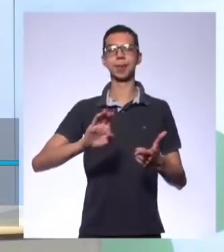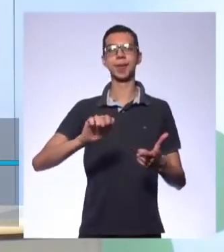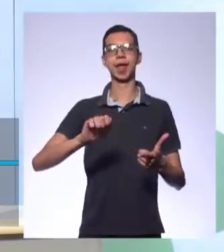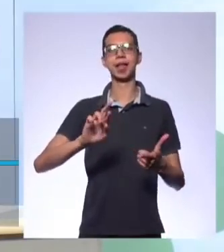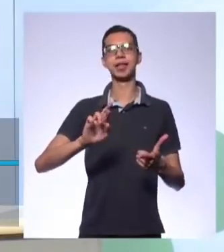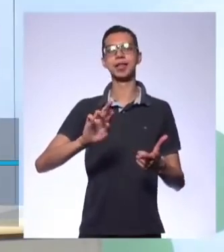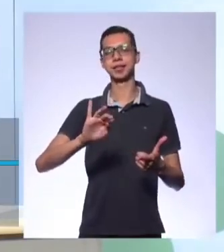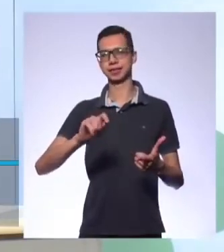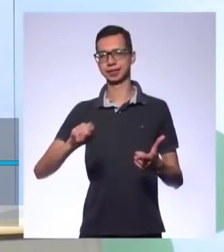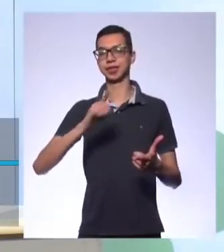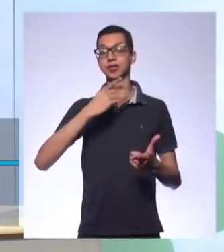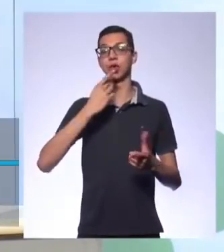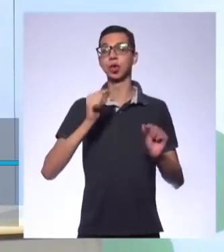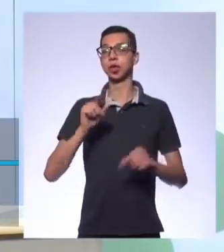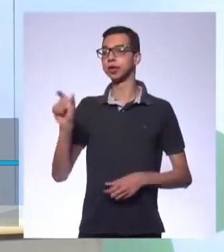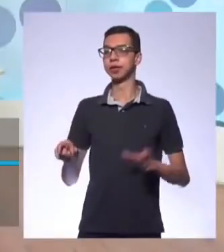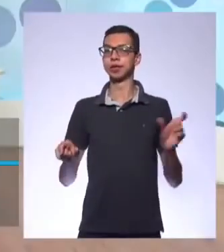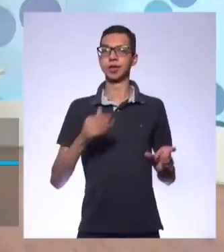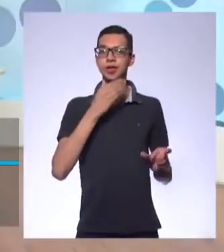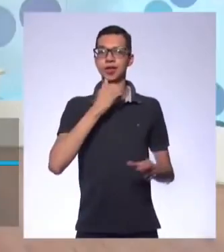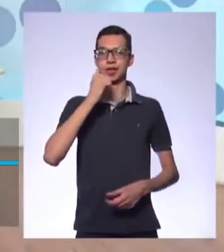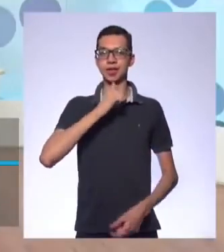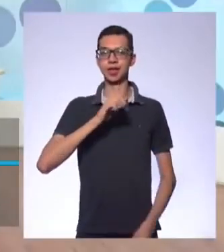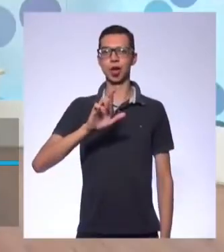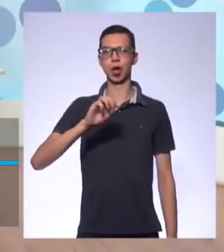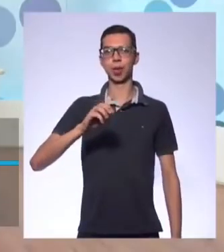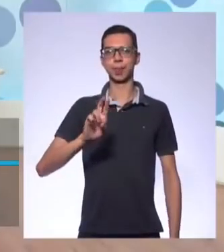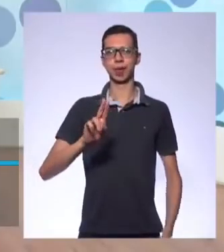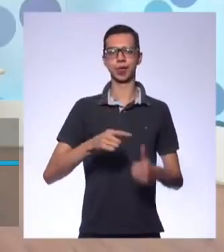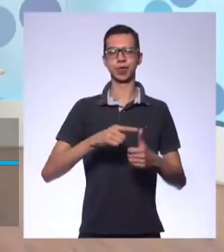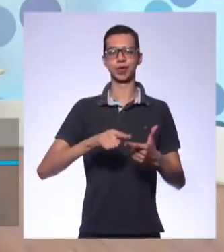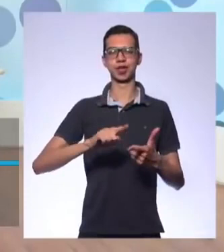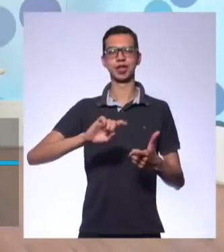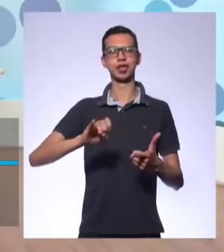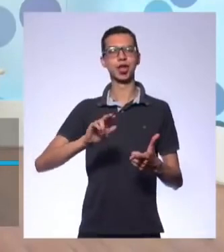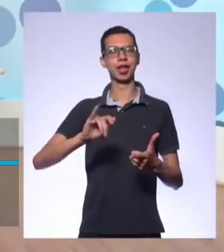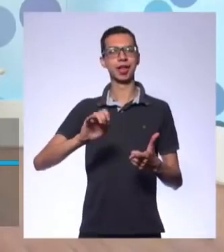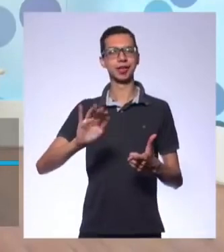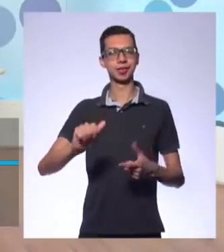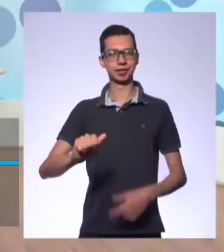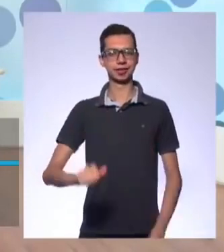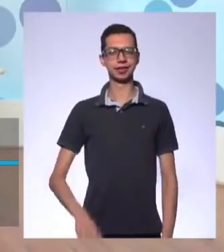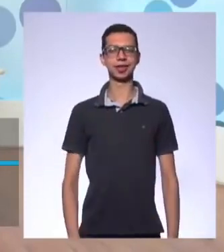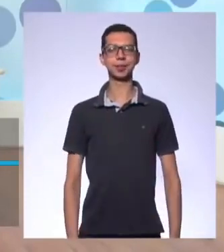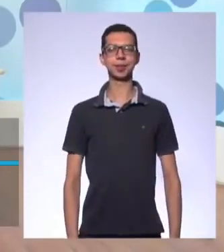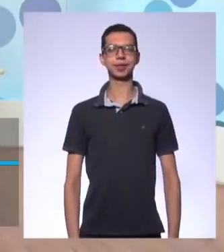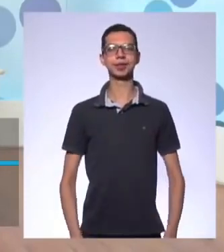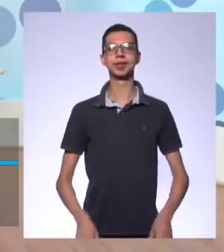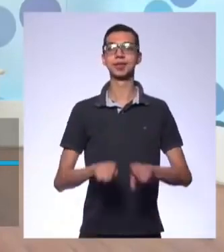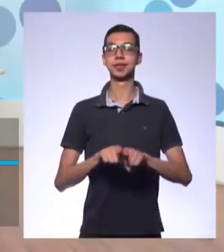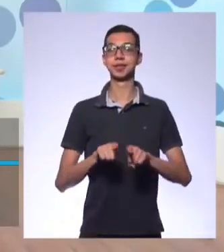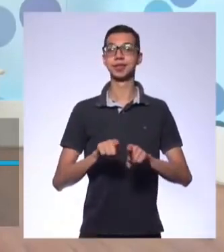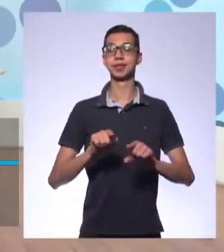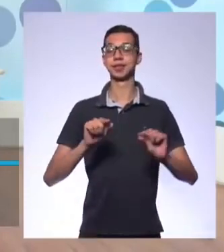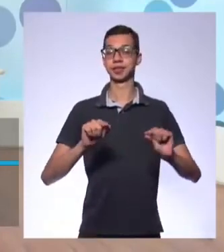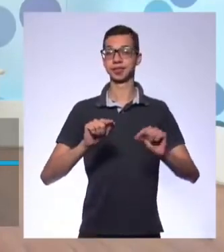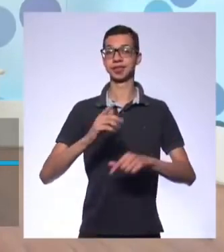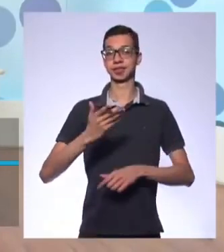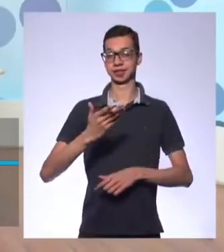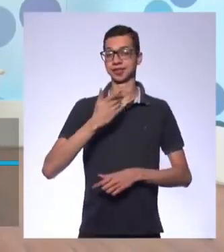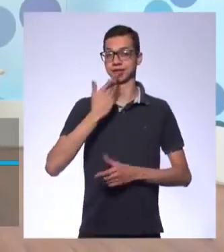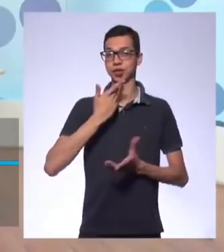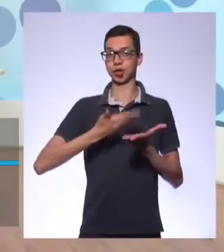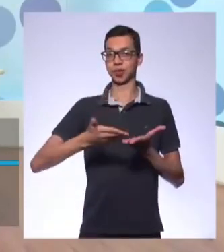Julieta. Olha, adivinharam o tema da aula de hoje, né, André? Apesar de que eles já pegaram a dica lá do comecinho, que nós falamos que eles iam conhecer Romeu e Julieta, hein? É